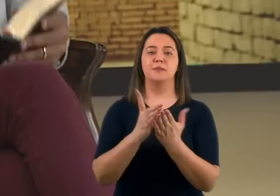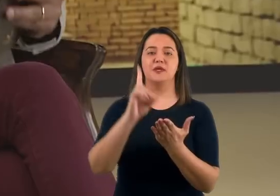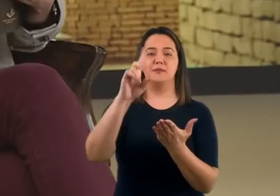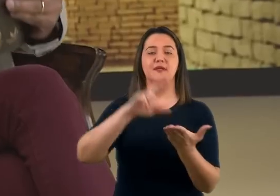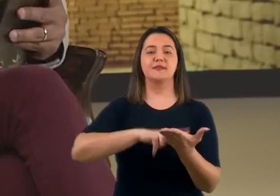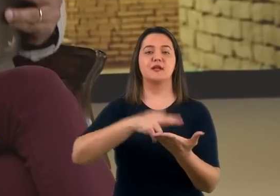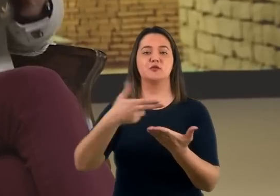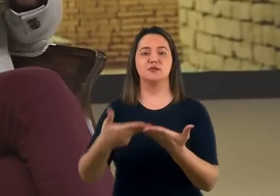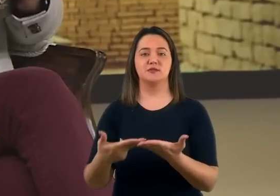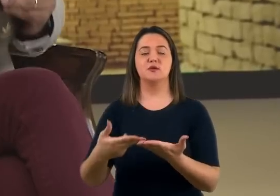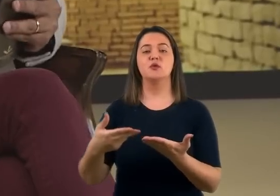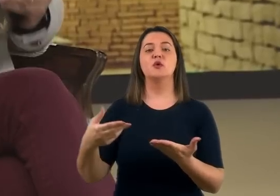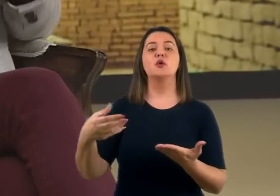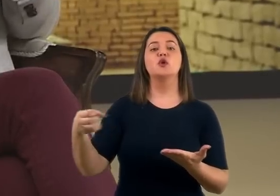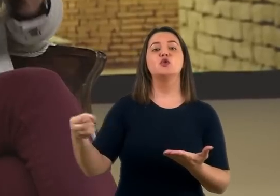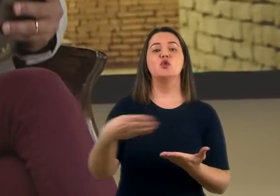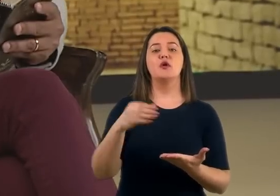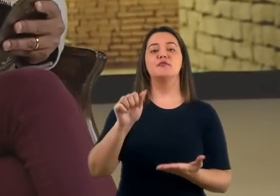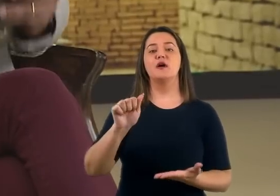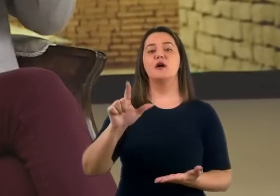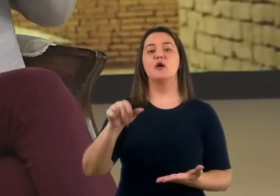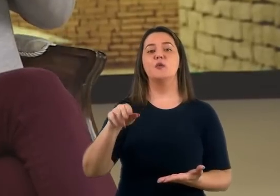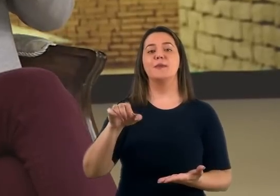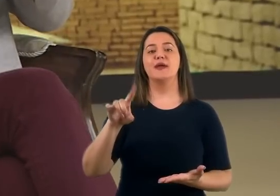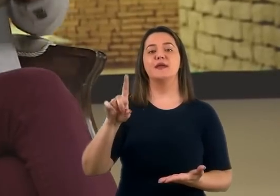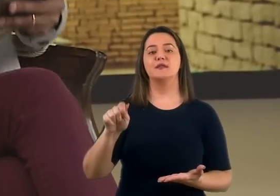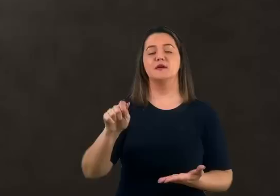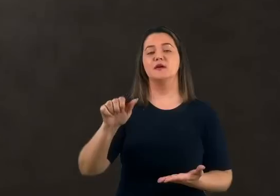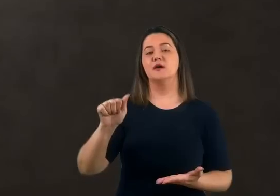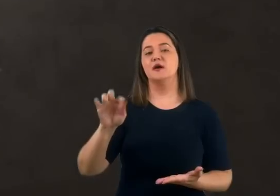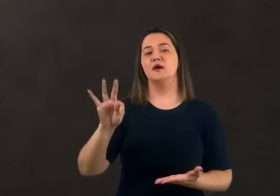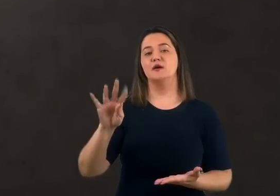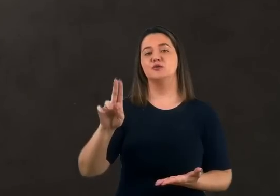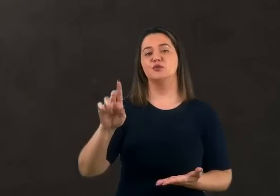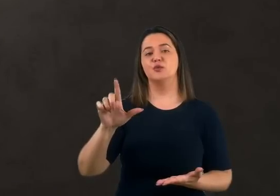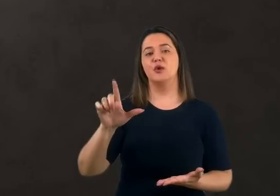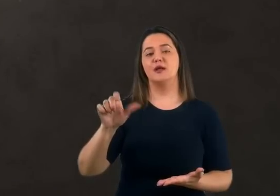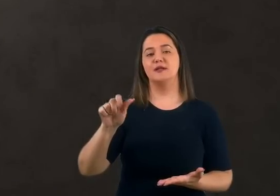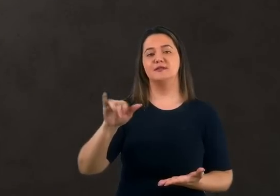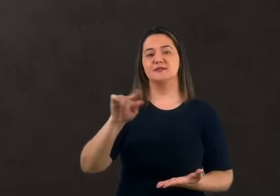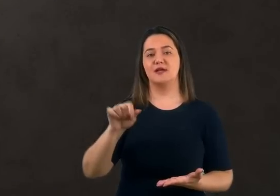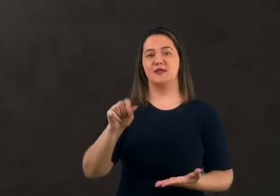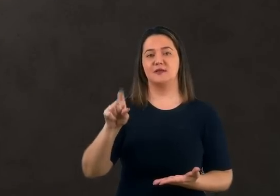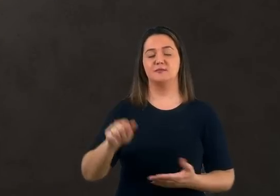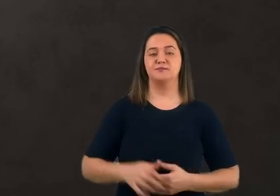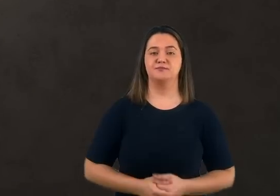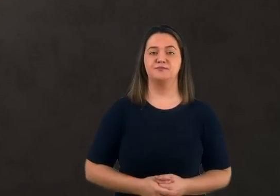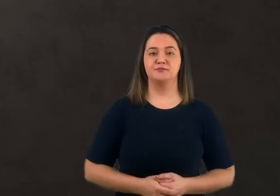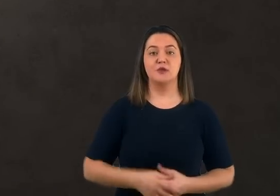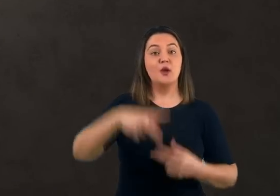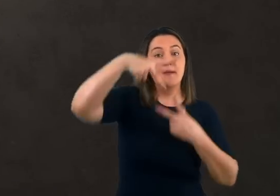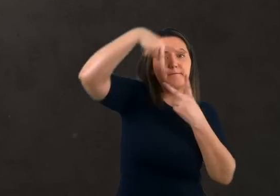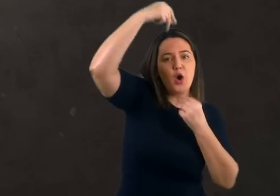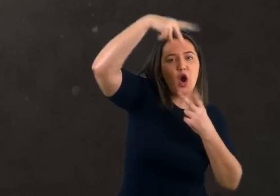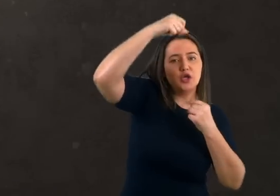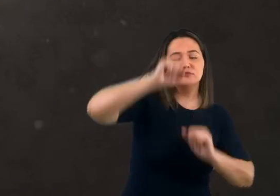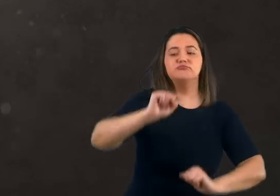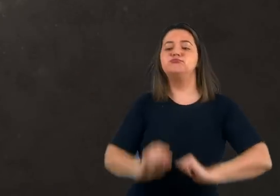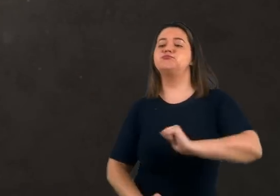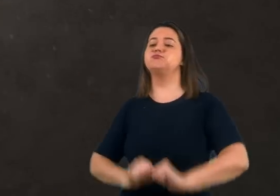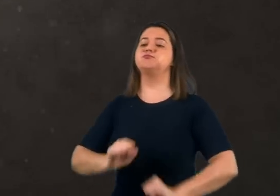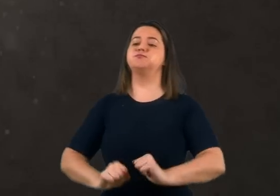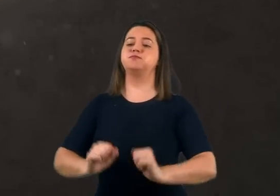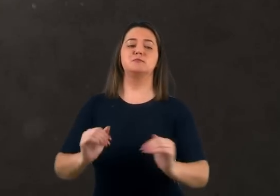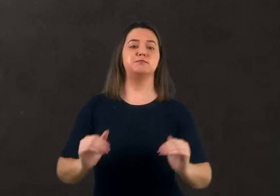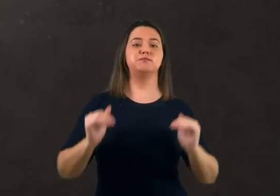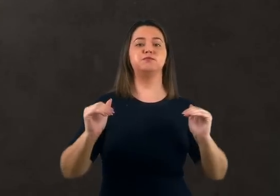da Bíblia, a Nova Almeida Atualizada. Preste atenção no que eu vou ler. O bode se engrandeceu cada vez mais. Porém,